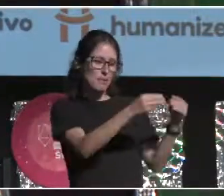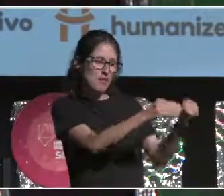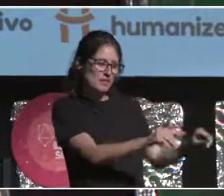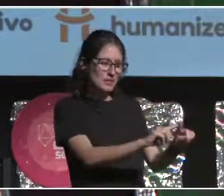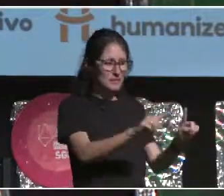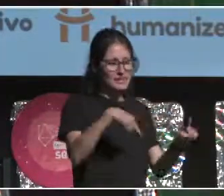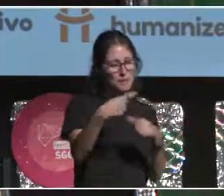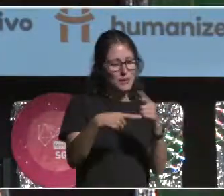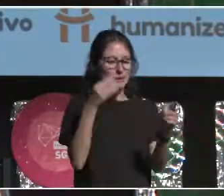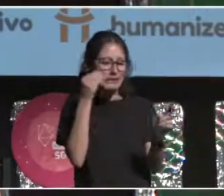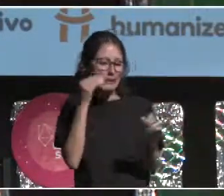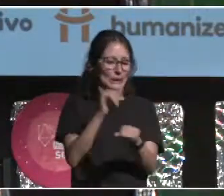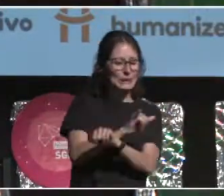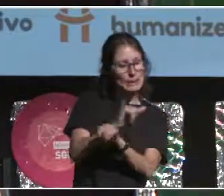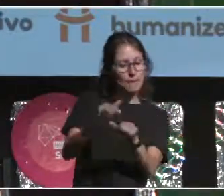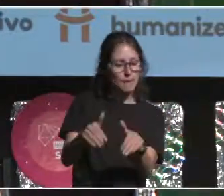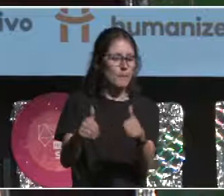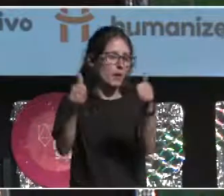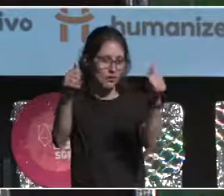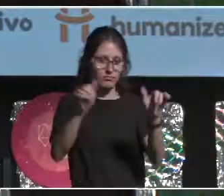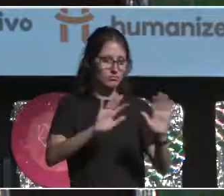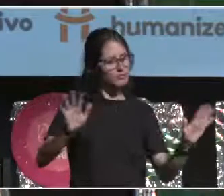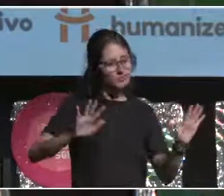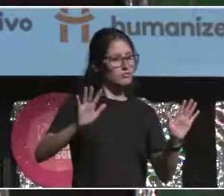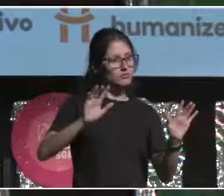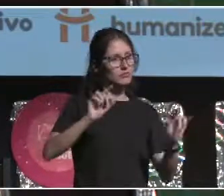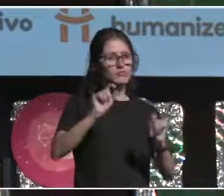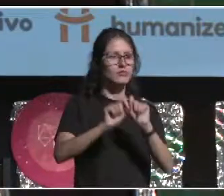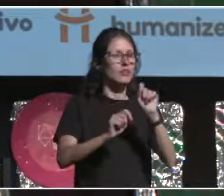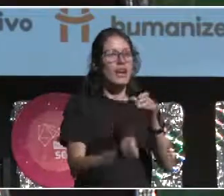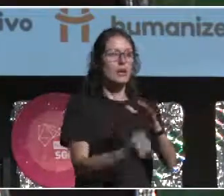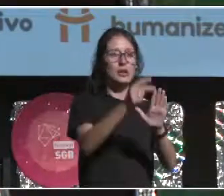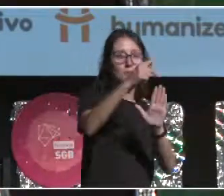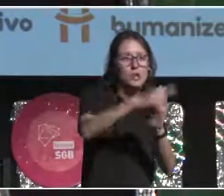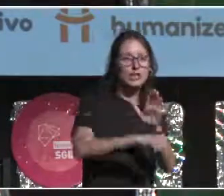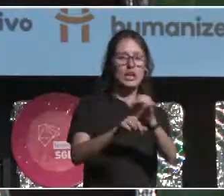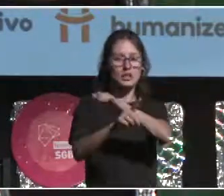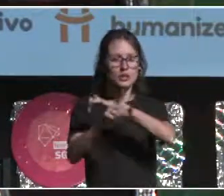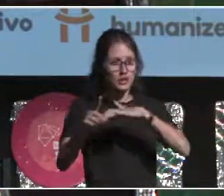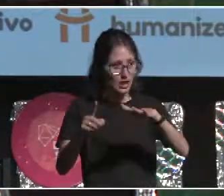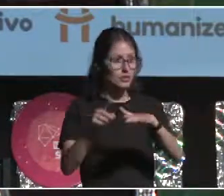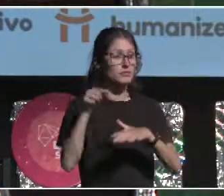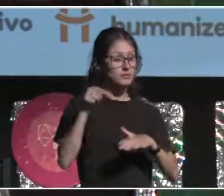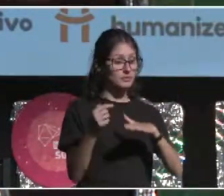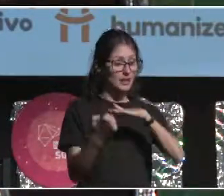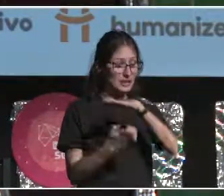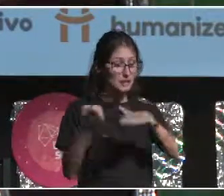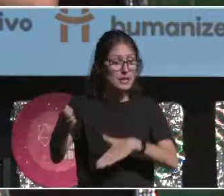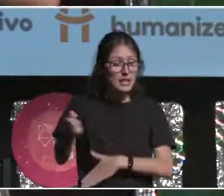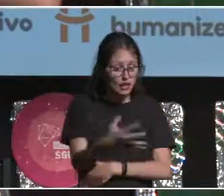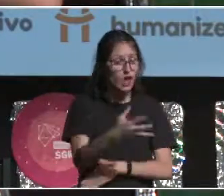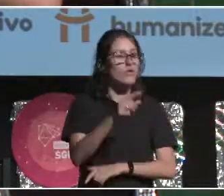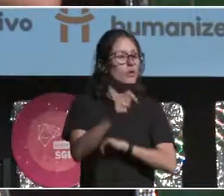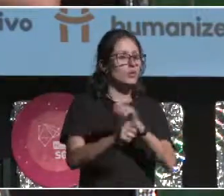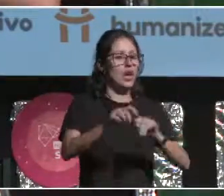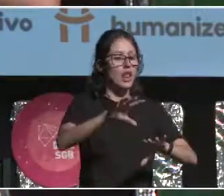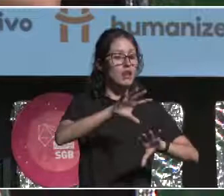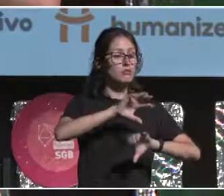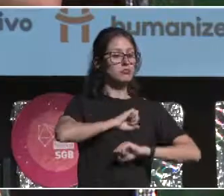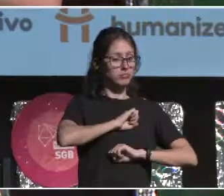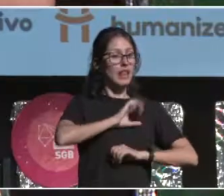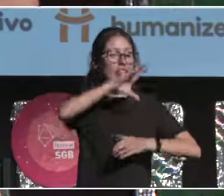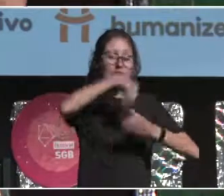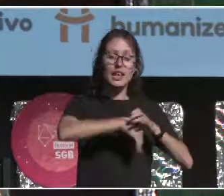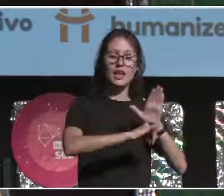esse impacto negativo com ações sociais, projetos sociais. A empresa da nova economia, ela incorpora no seu modelo